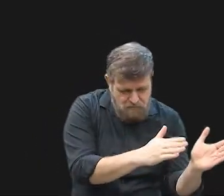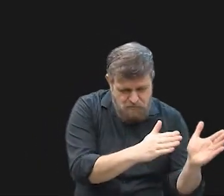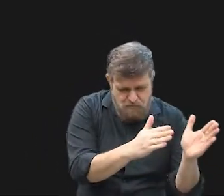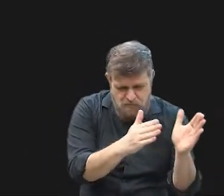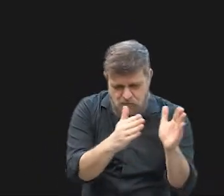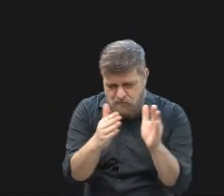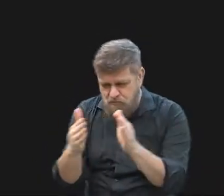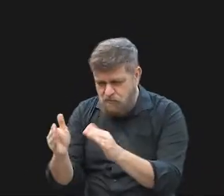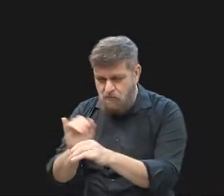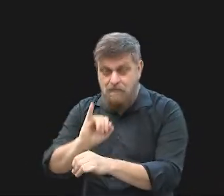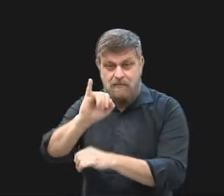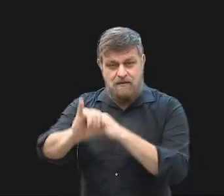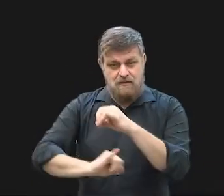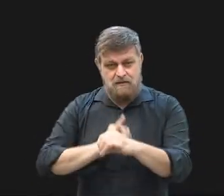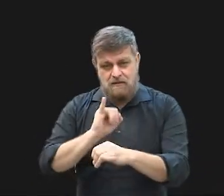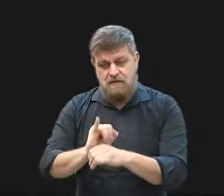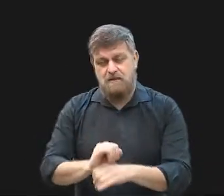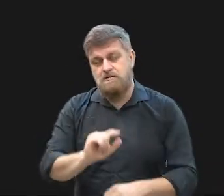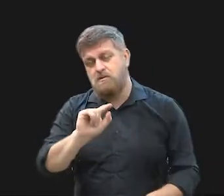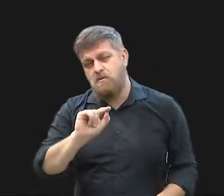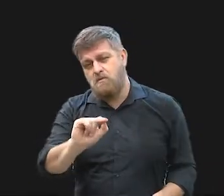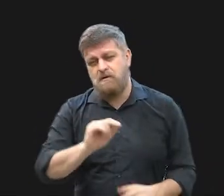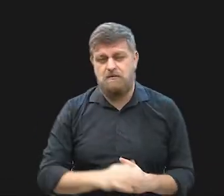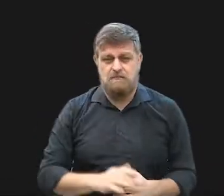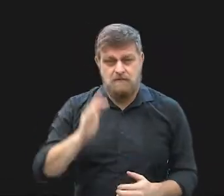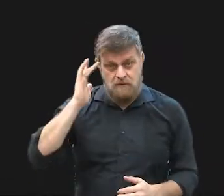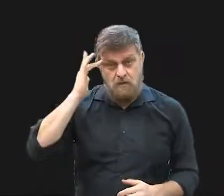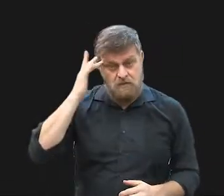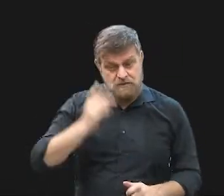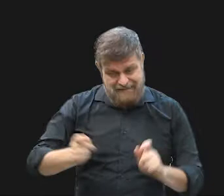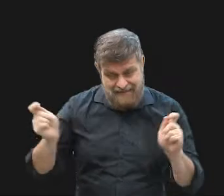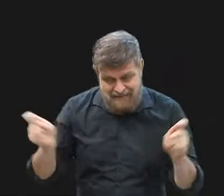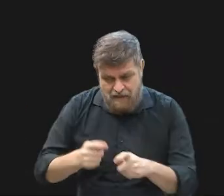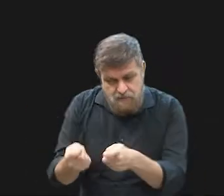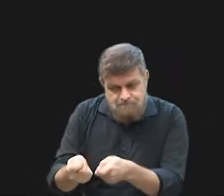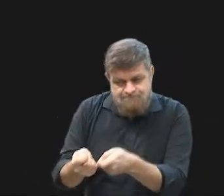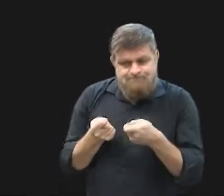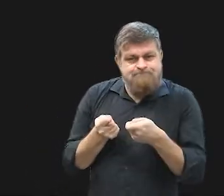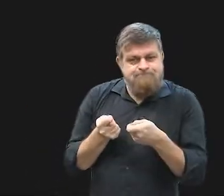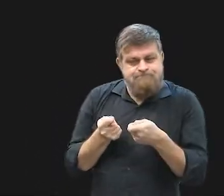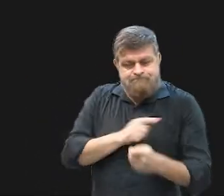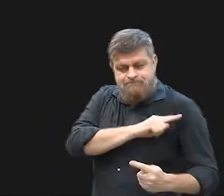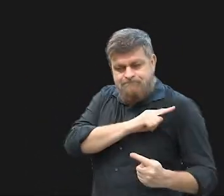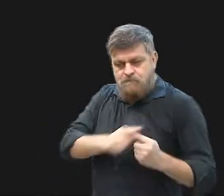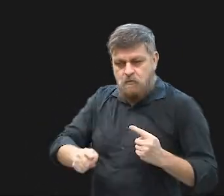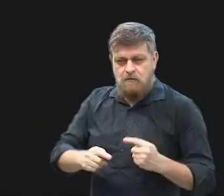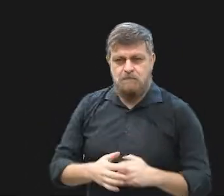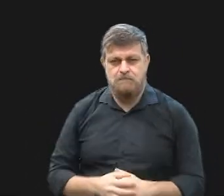pela internet, eu acho que você vai inibir, né, o que eu falei.